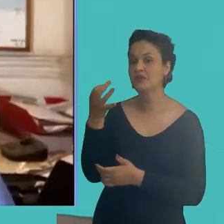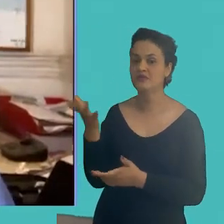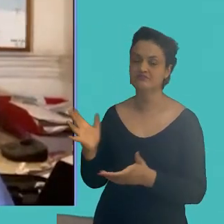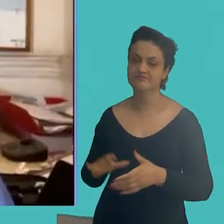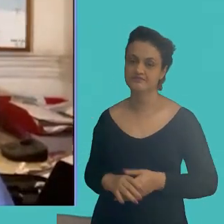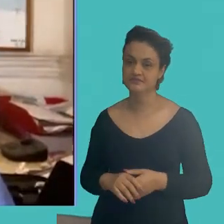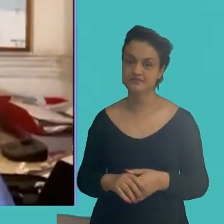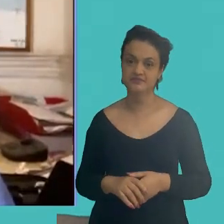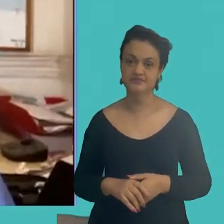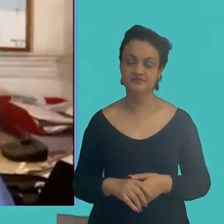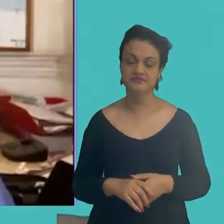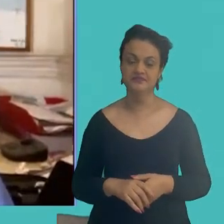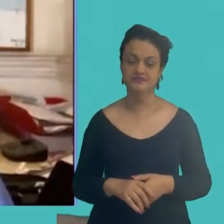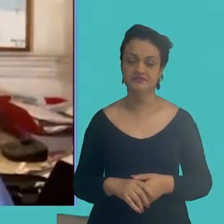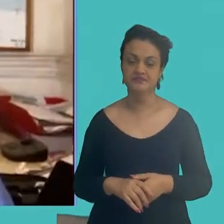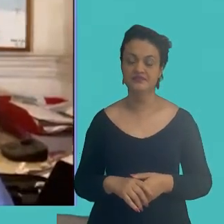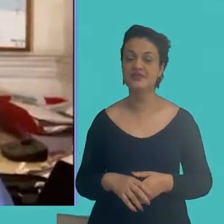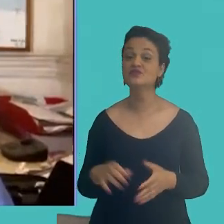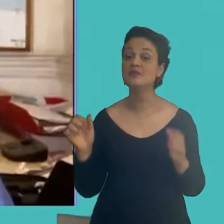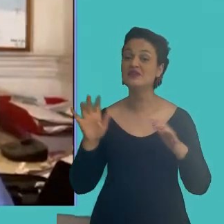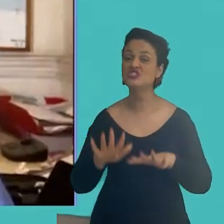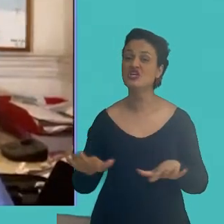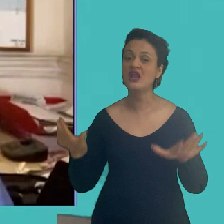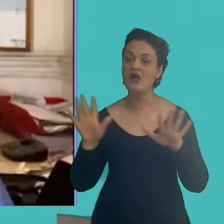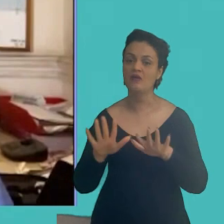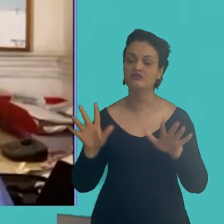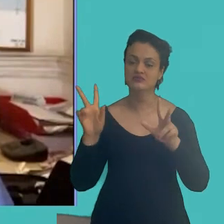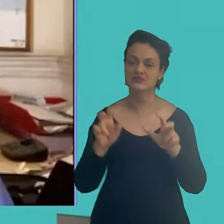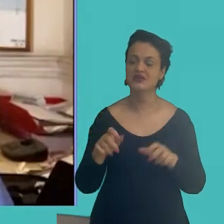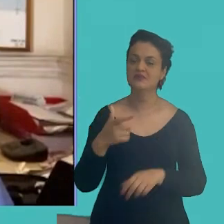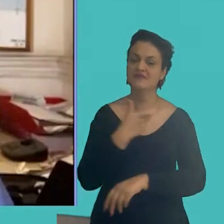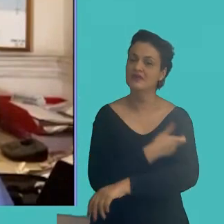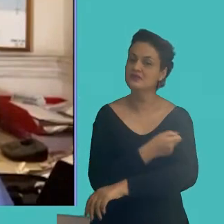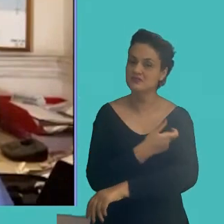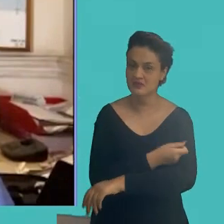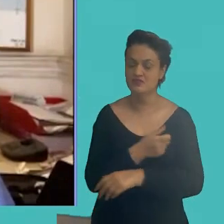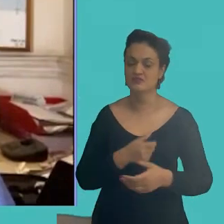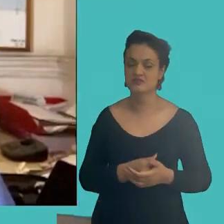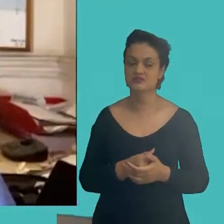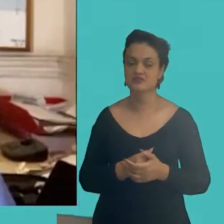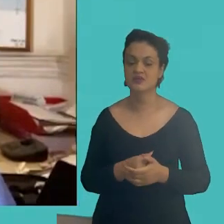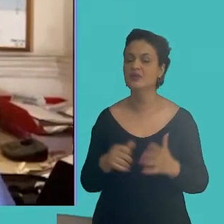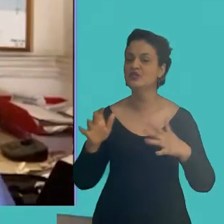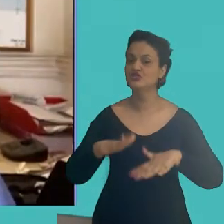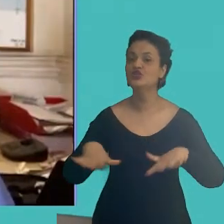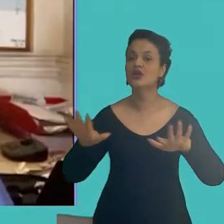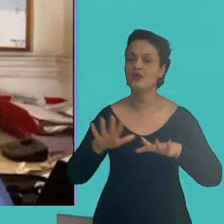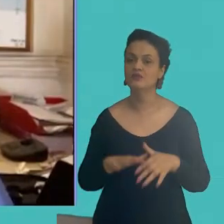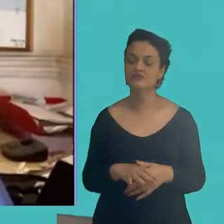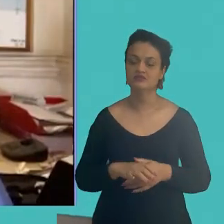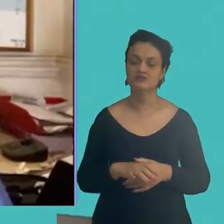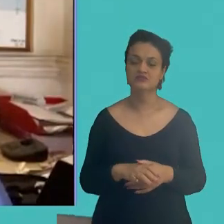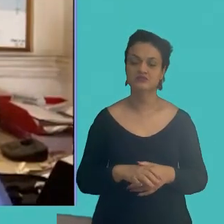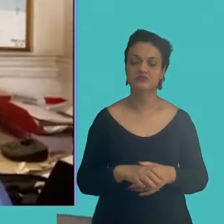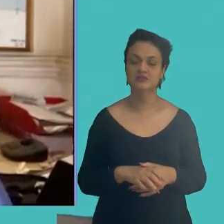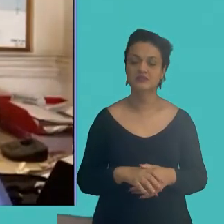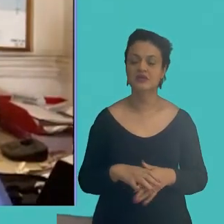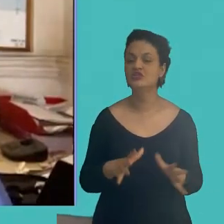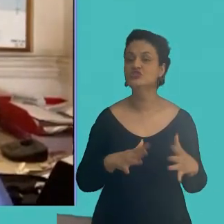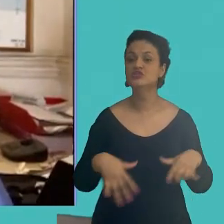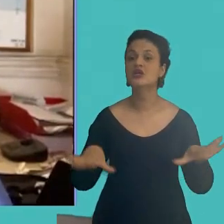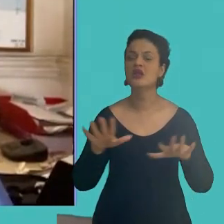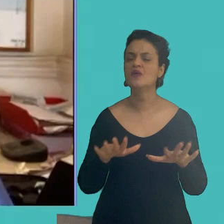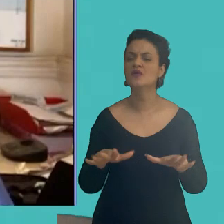Esse é o plano mais geral da questão da vacinação e da política. É um plano que eu diria universal, no sentido do